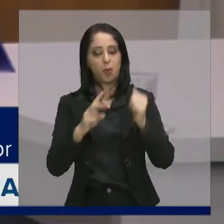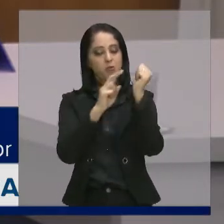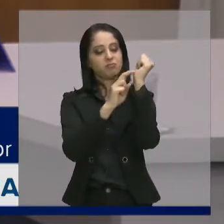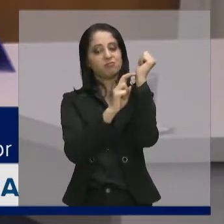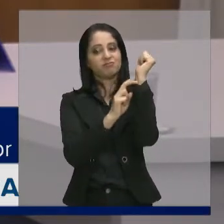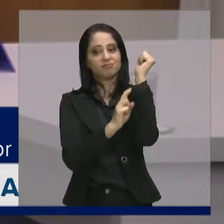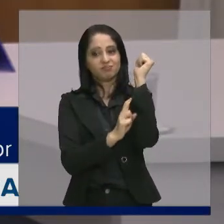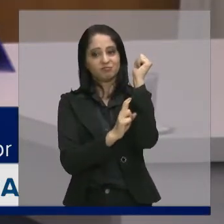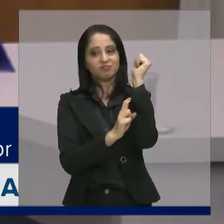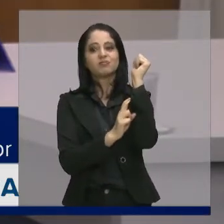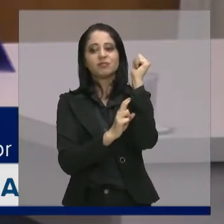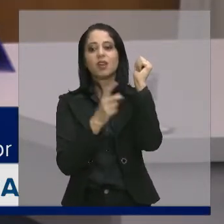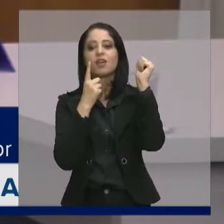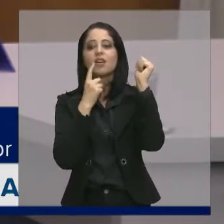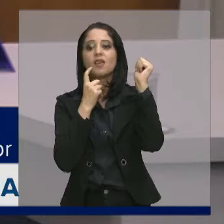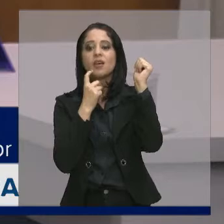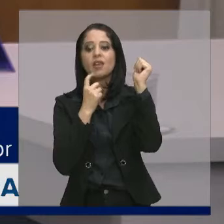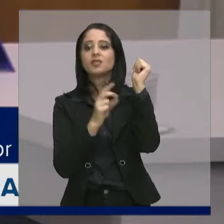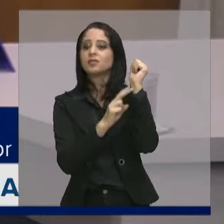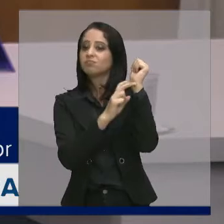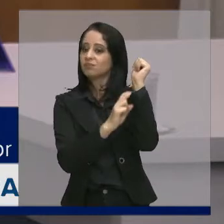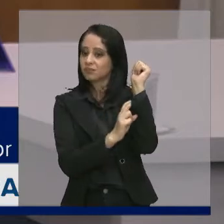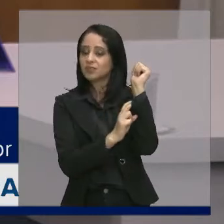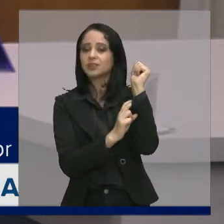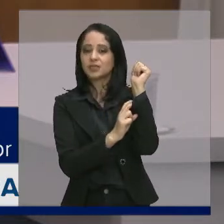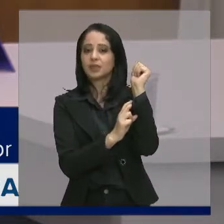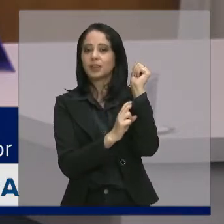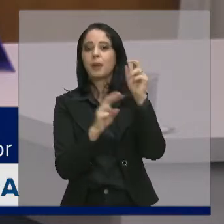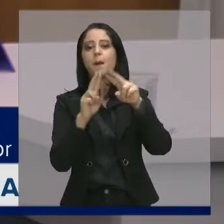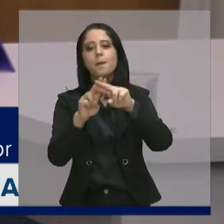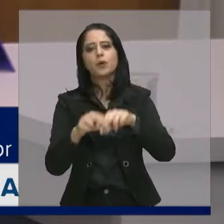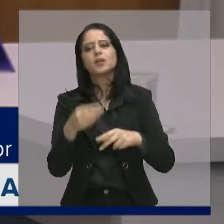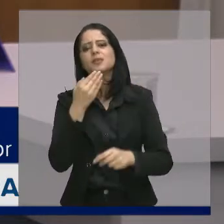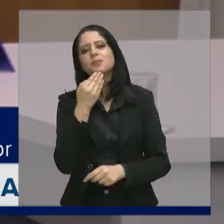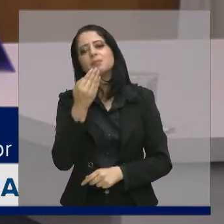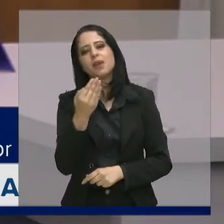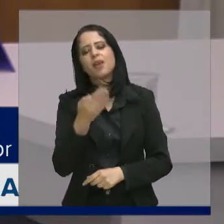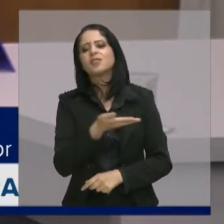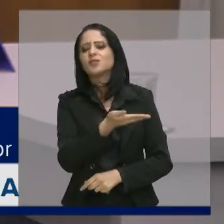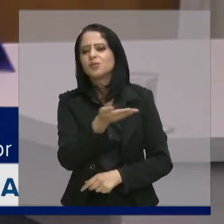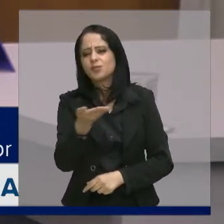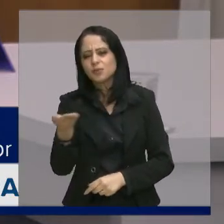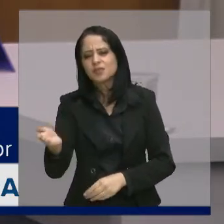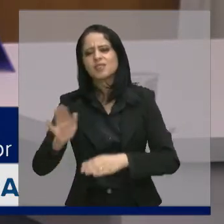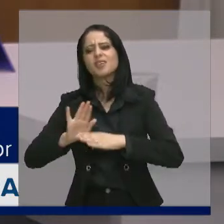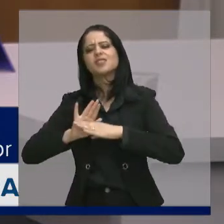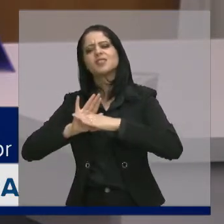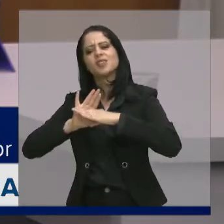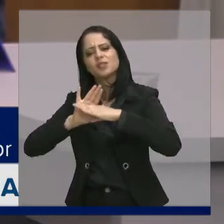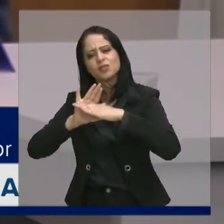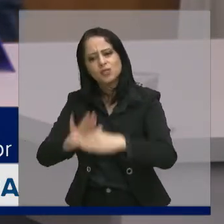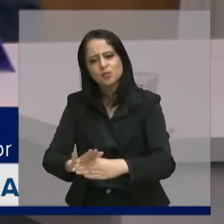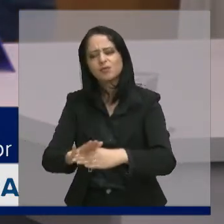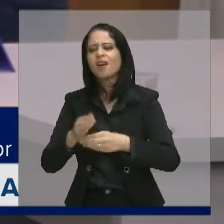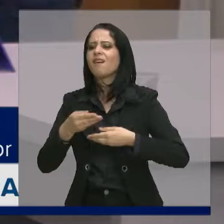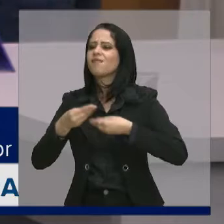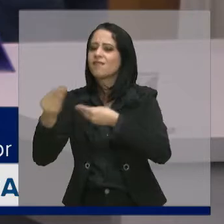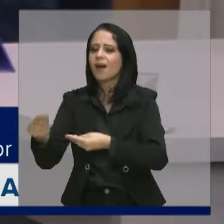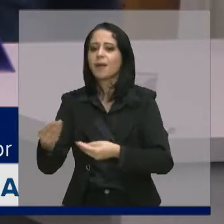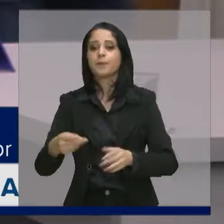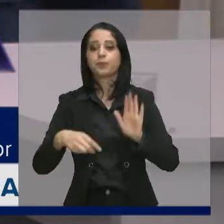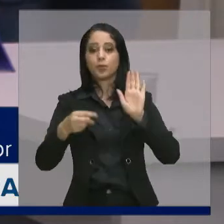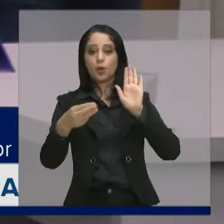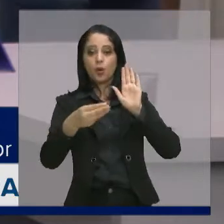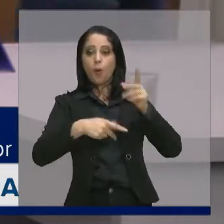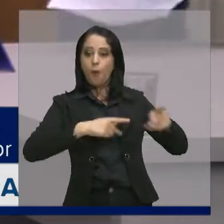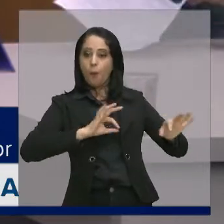para salvar uma vida, que é o seu sangue. Por isso eu faço esse apelo. Tivemos um projeto nessa casa aprovado, no sentido